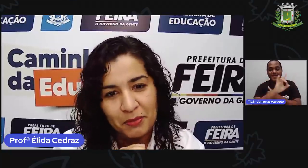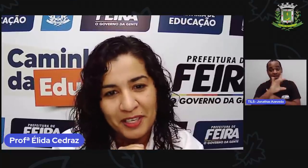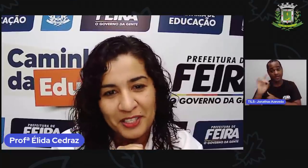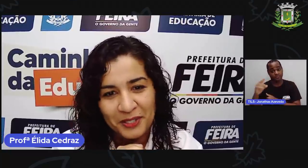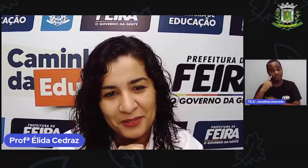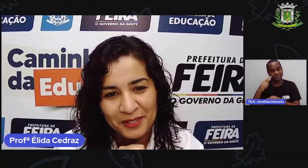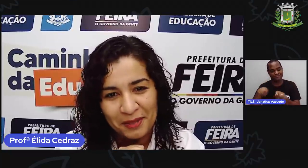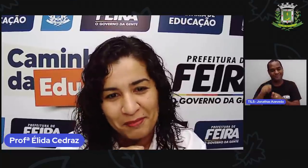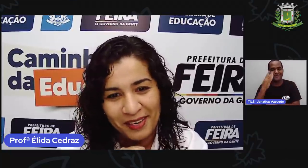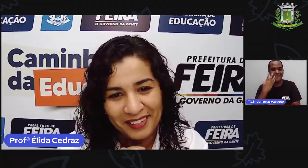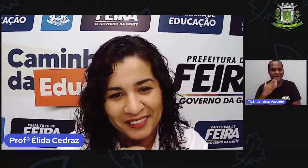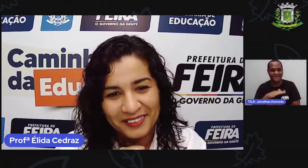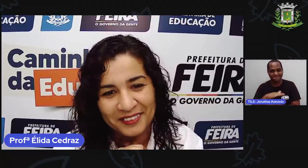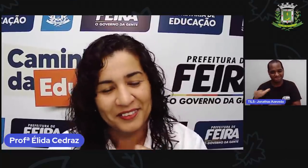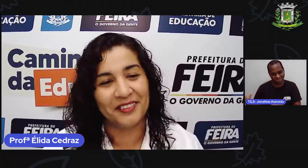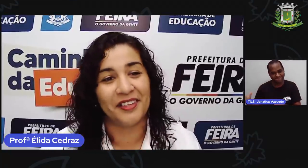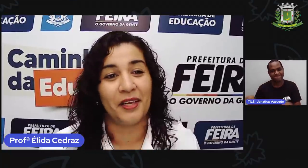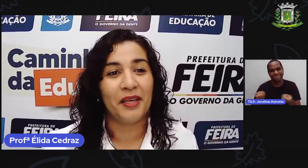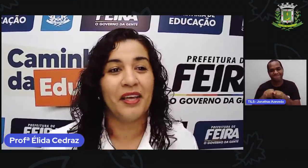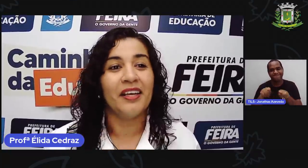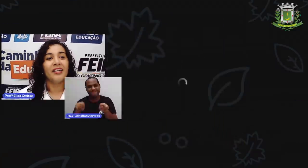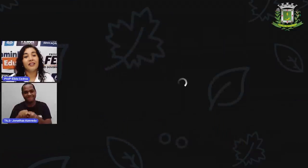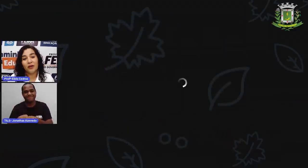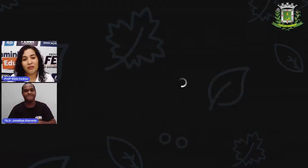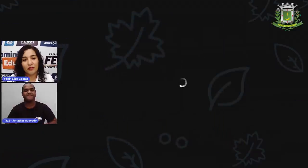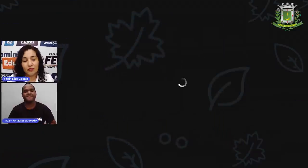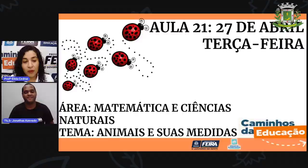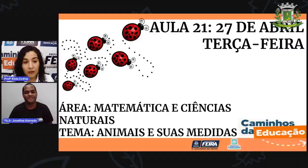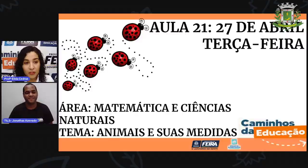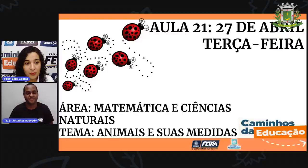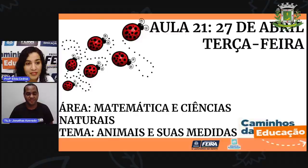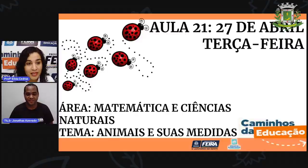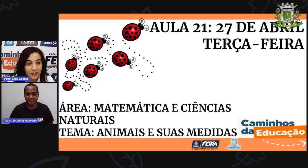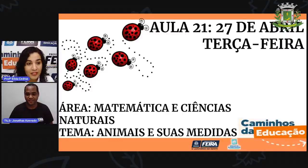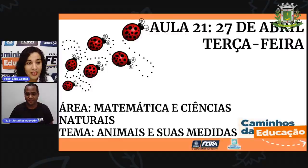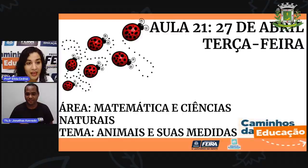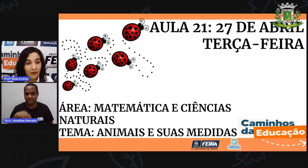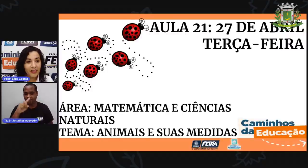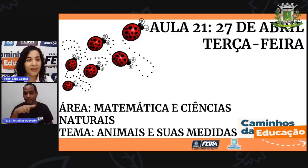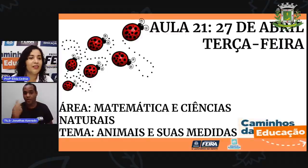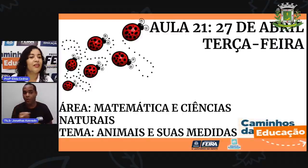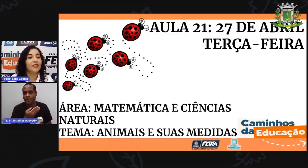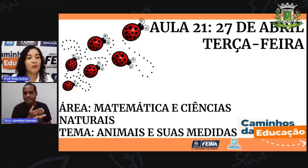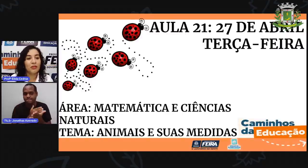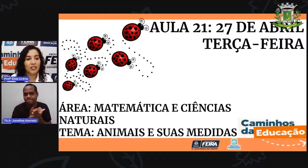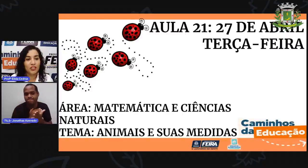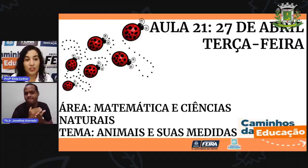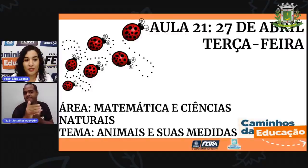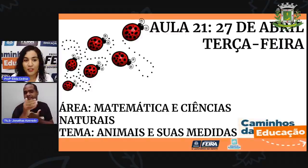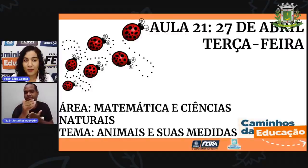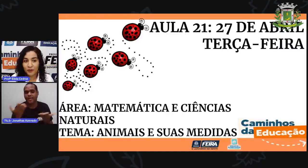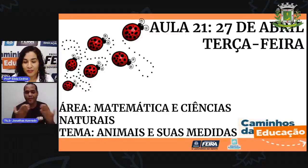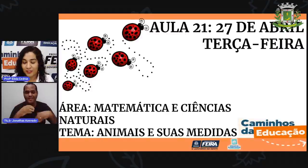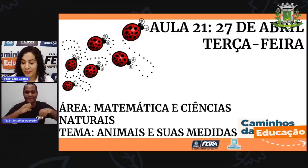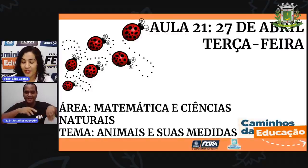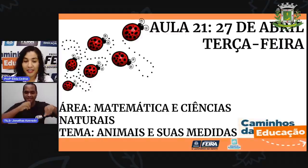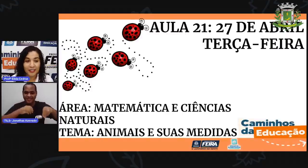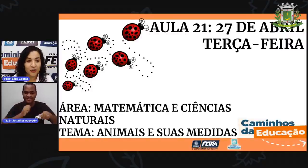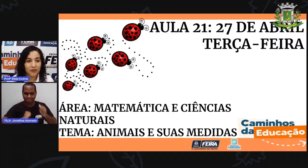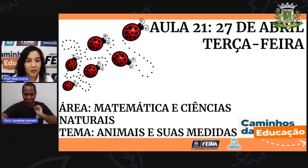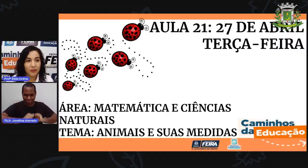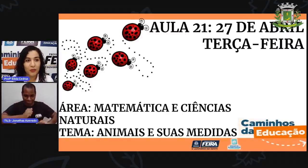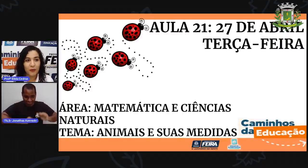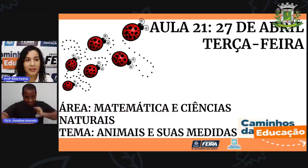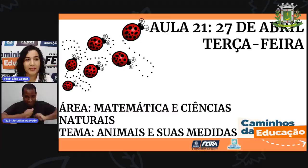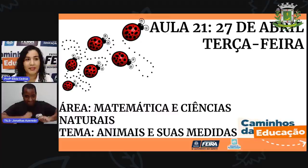pros meus baixinhos também, né? Então, vamos começar nossa aula? Tem muita gente ansiosa já,